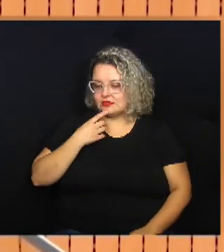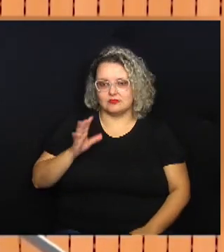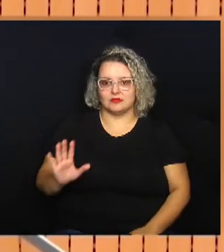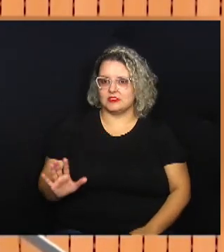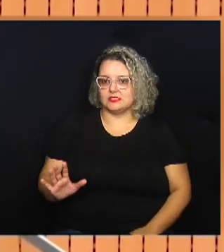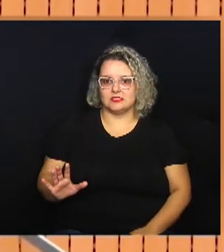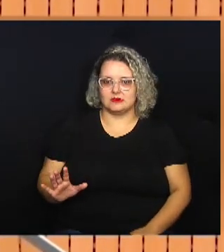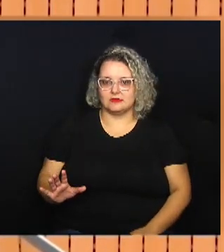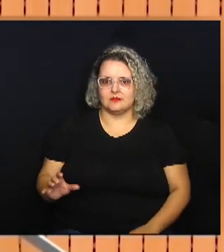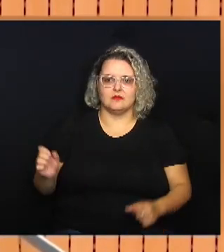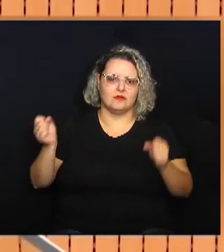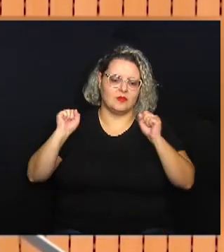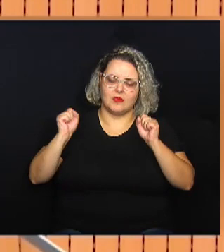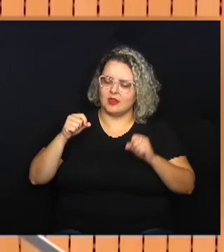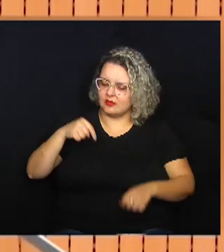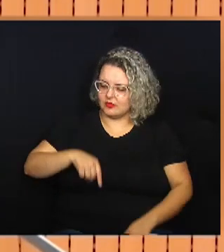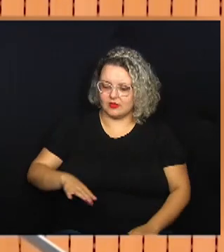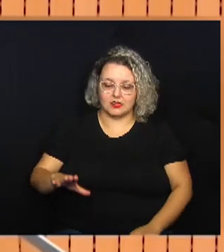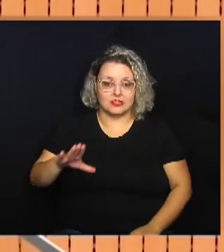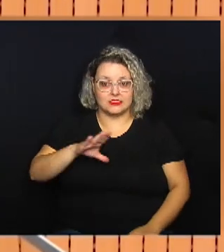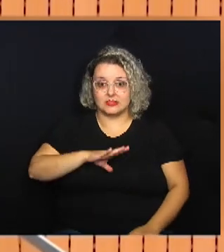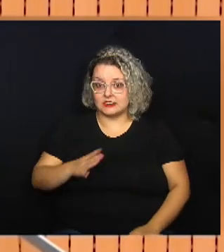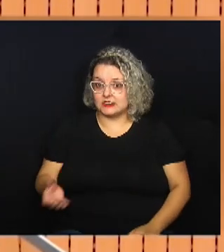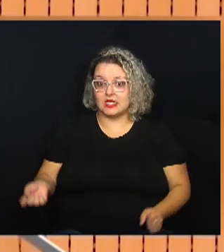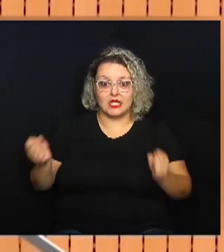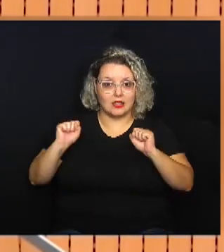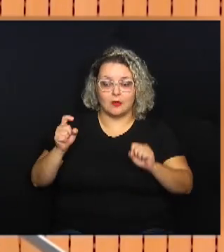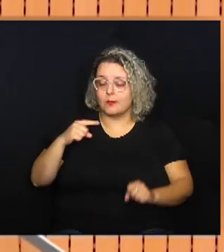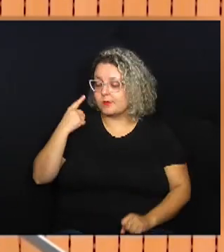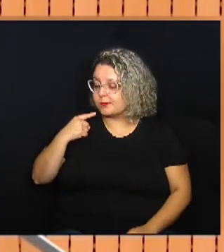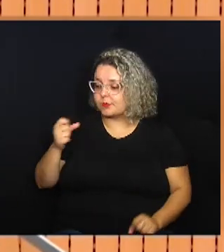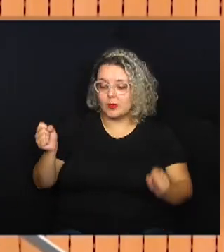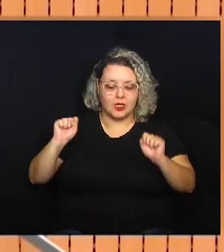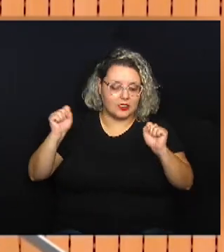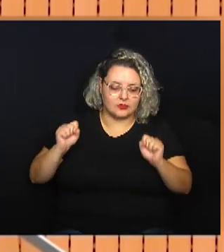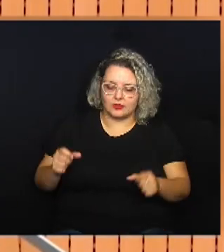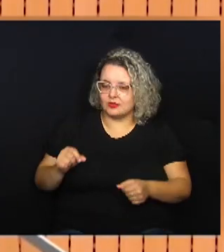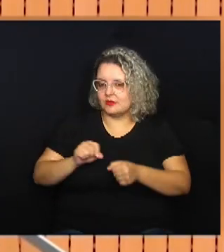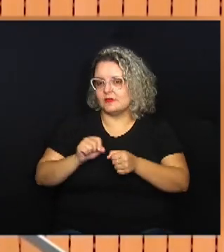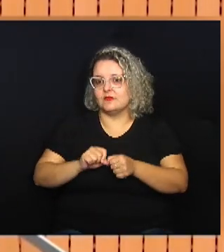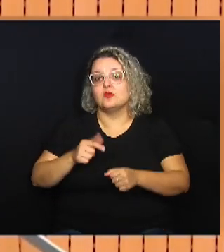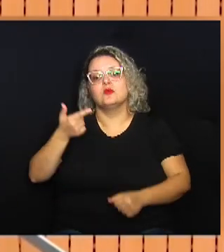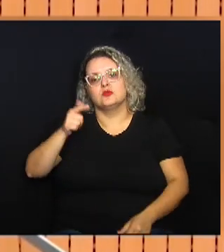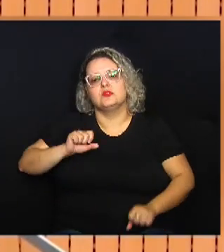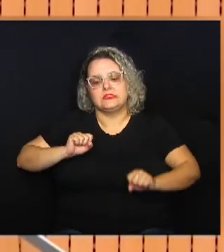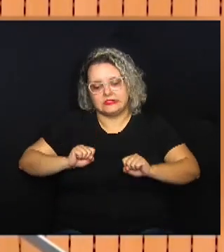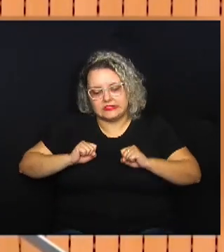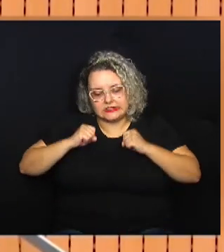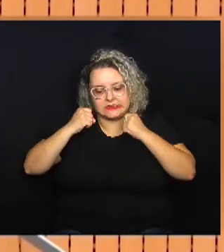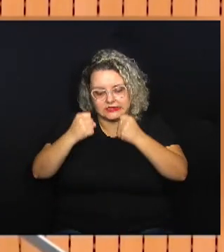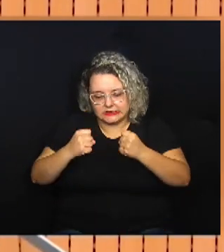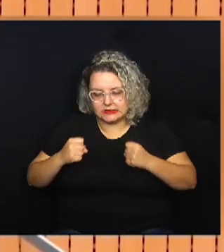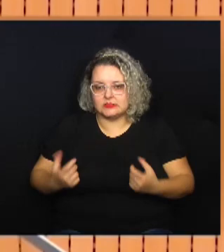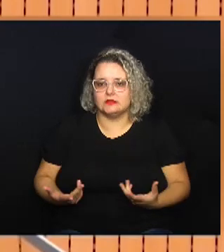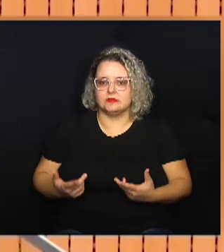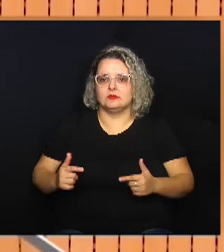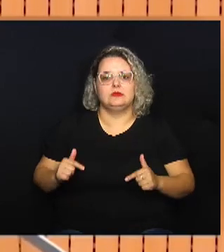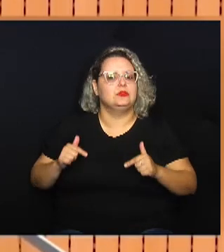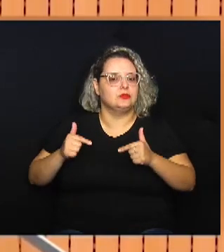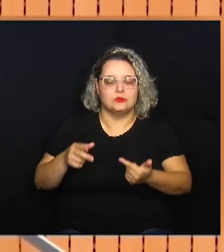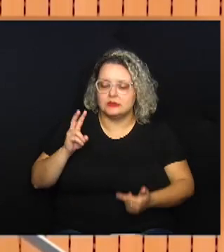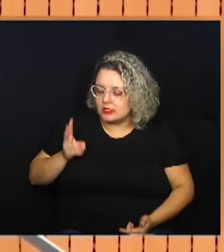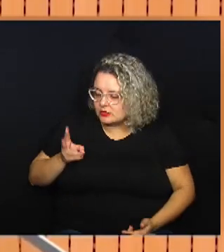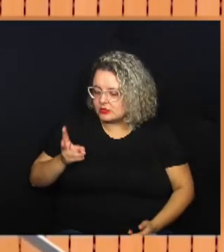Adoro essa cidade adora advocacia adoro o que eu faço vou continuar brigando ou lutando o tempo